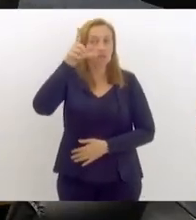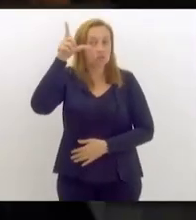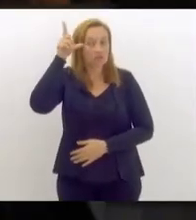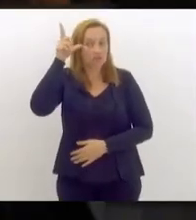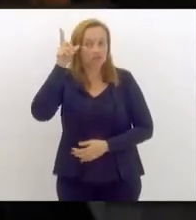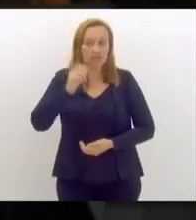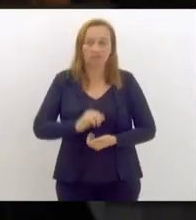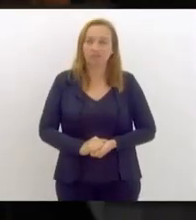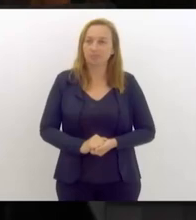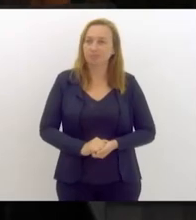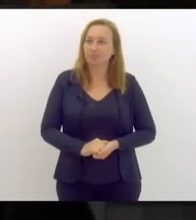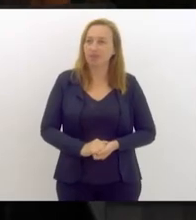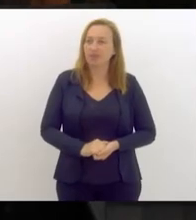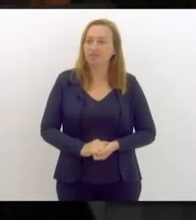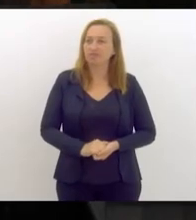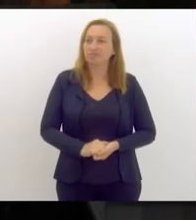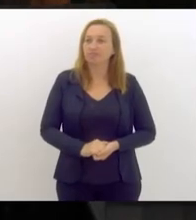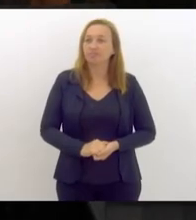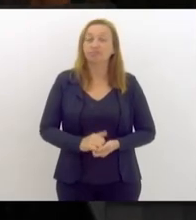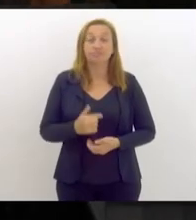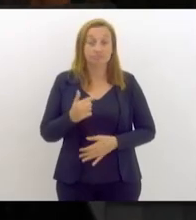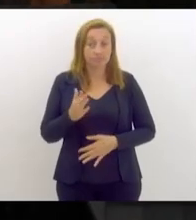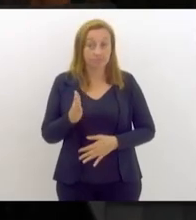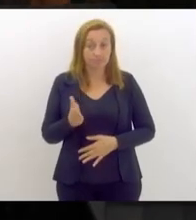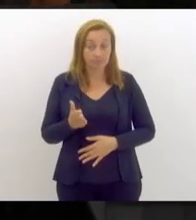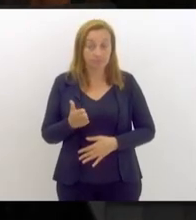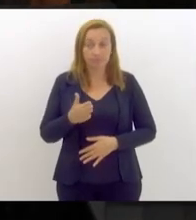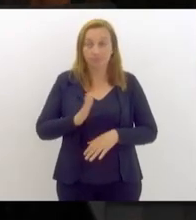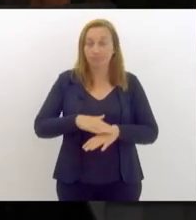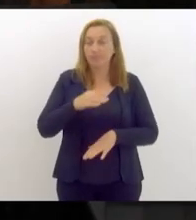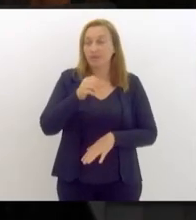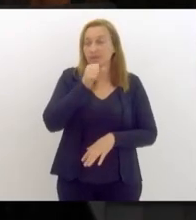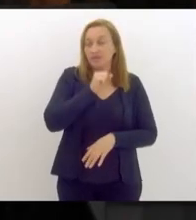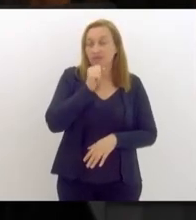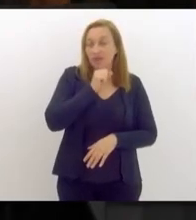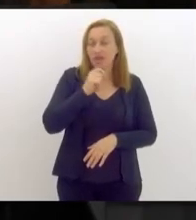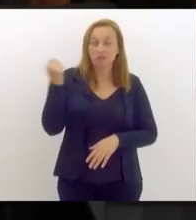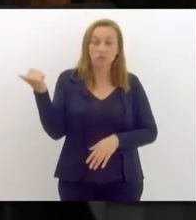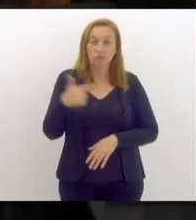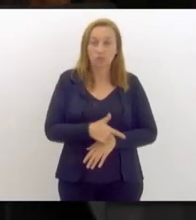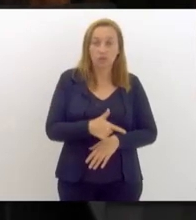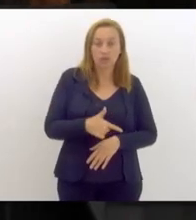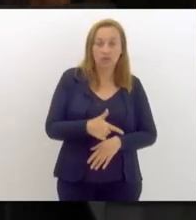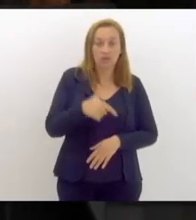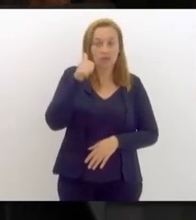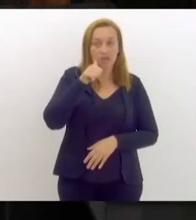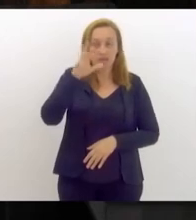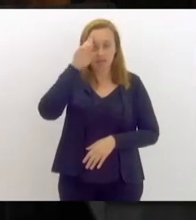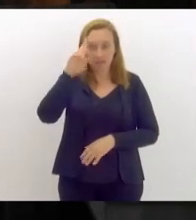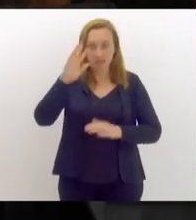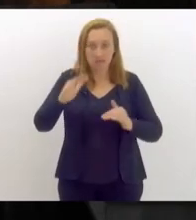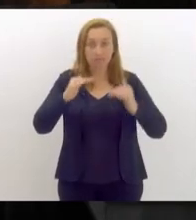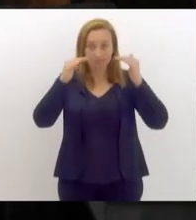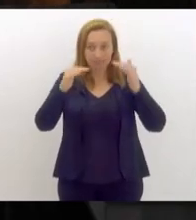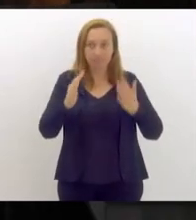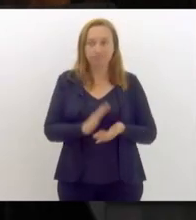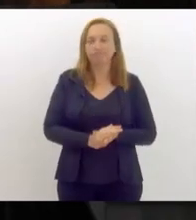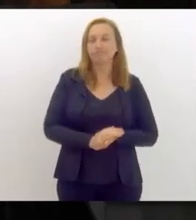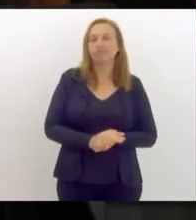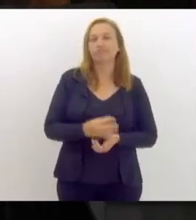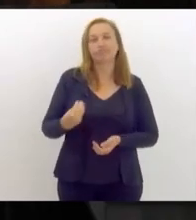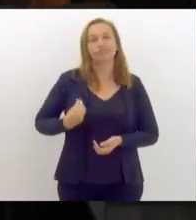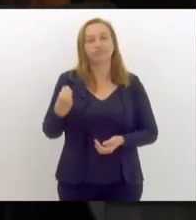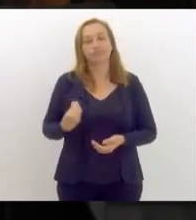eu já que sou muito mais antigo que vossa excelência e a gente tá vivendo uma semana